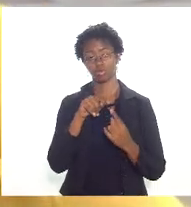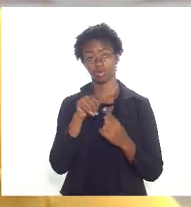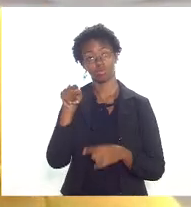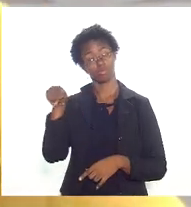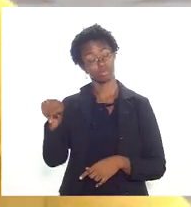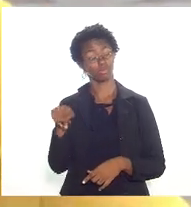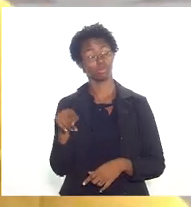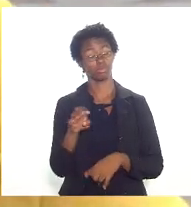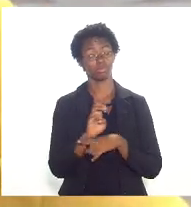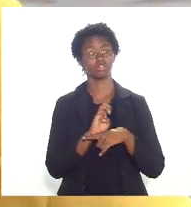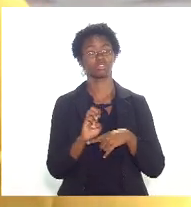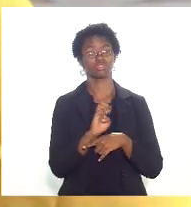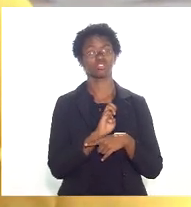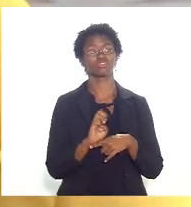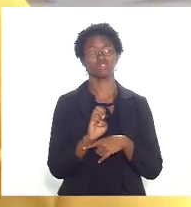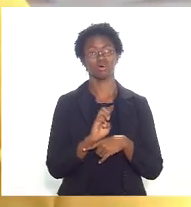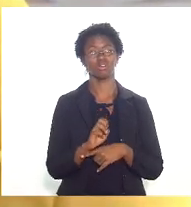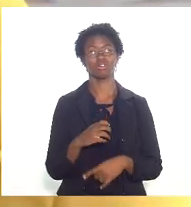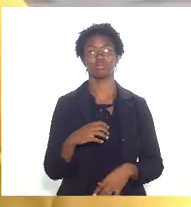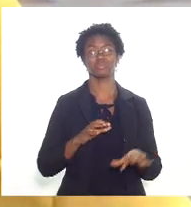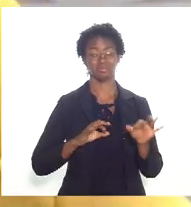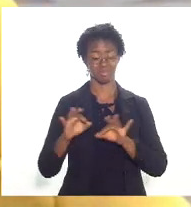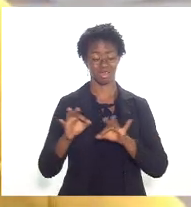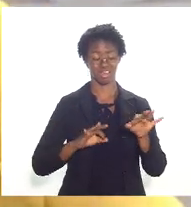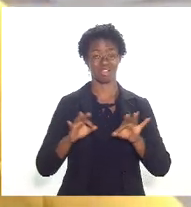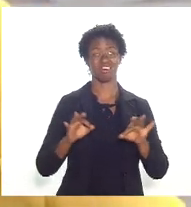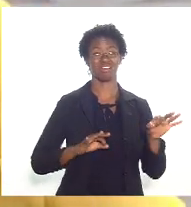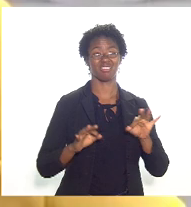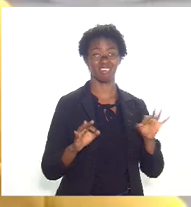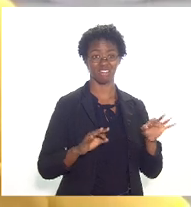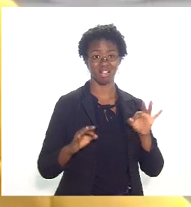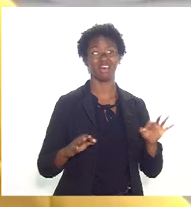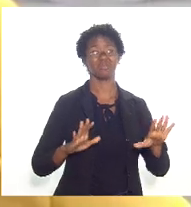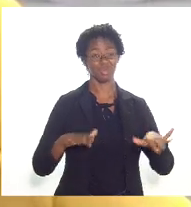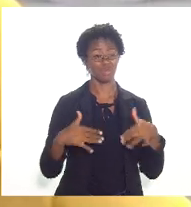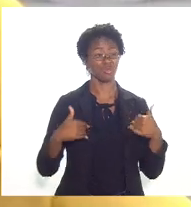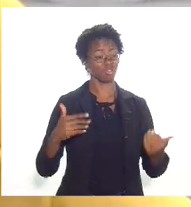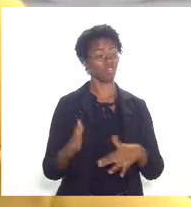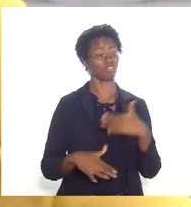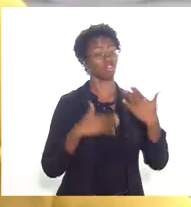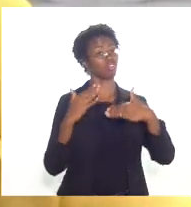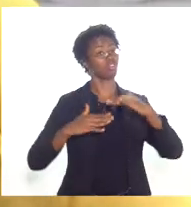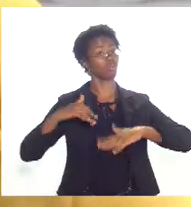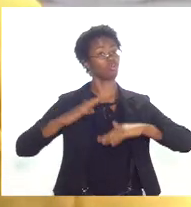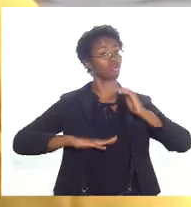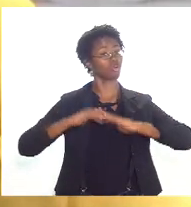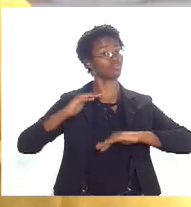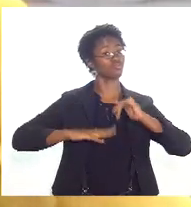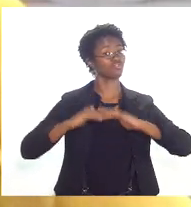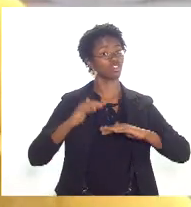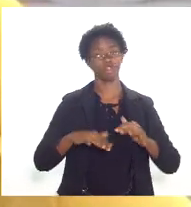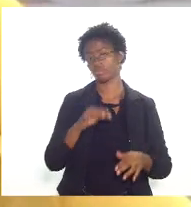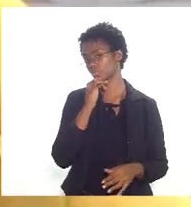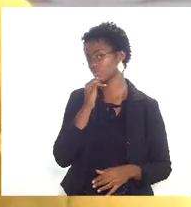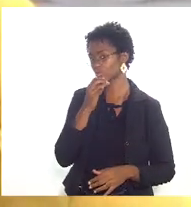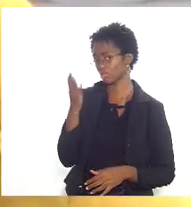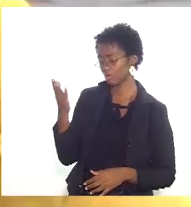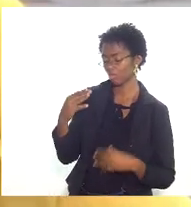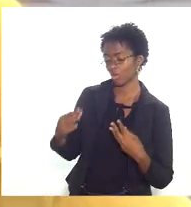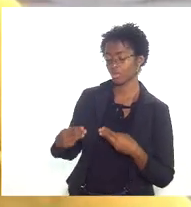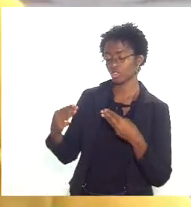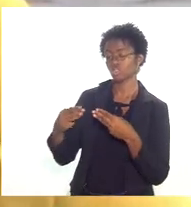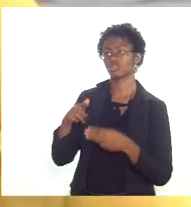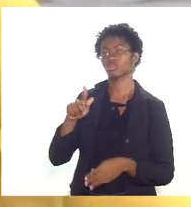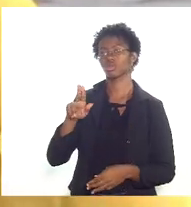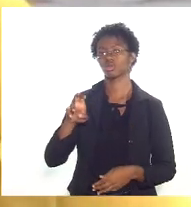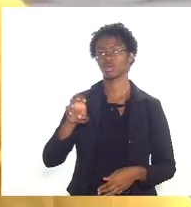desse estado construir uma sua vida profissional A exemplo do ministro Guedes no